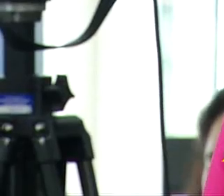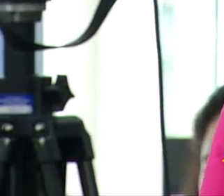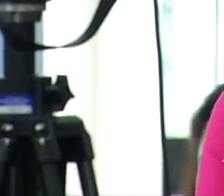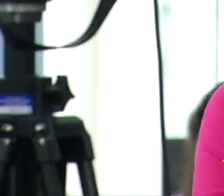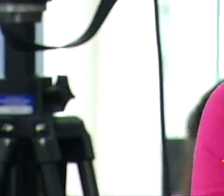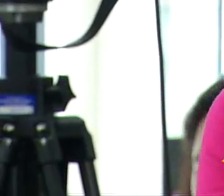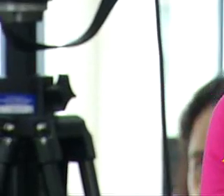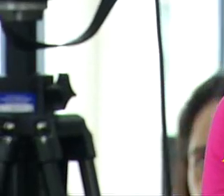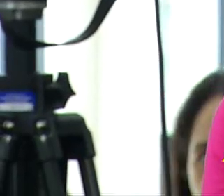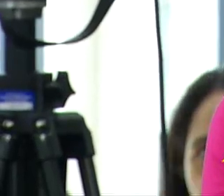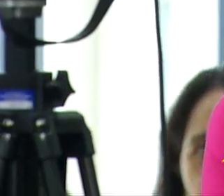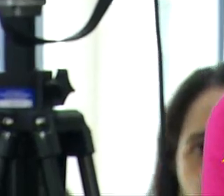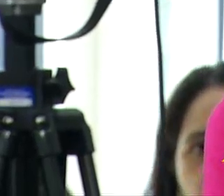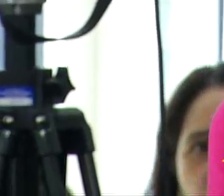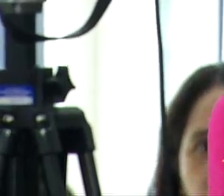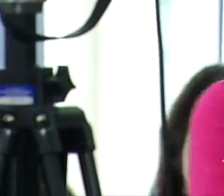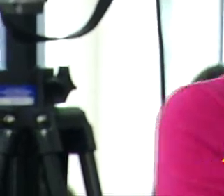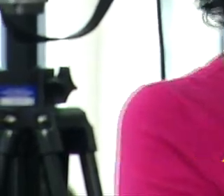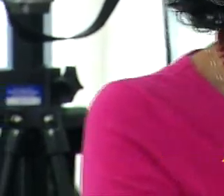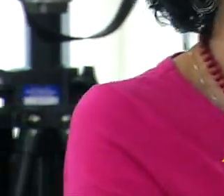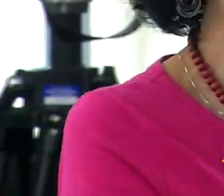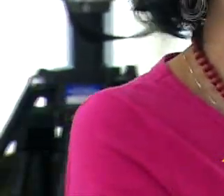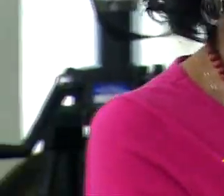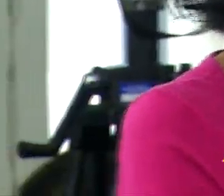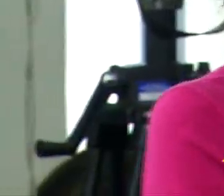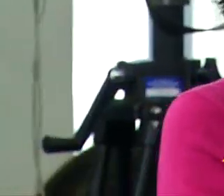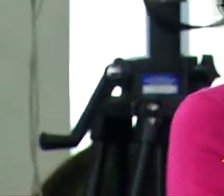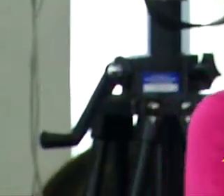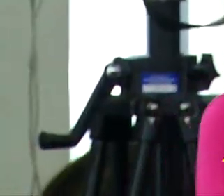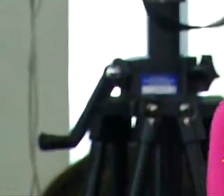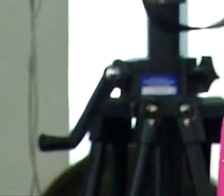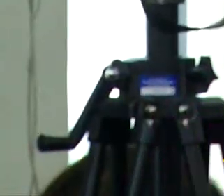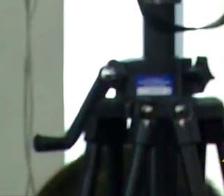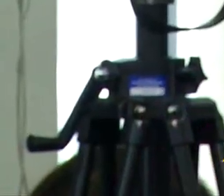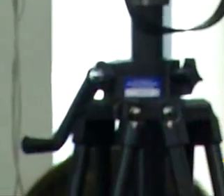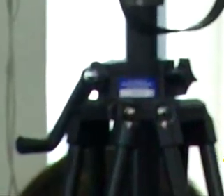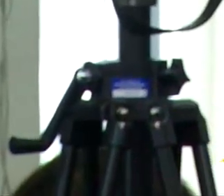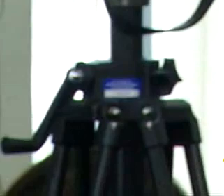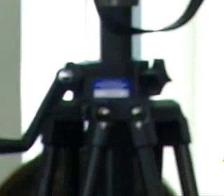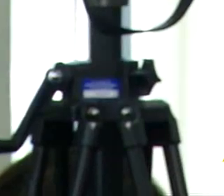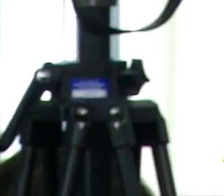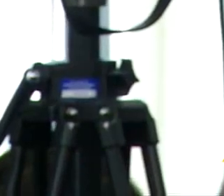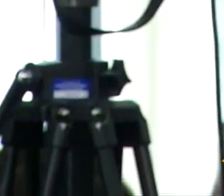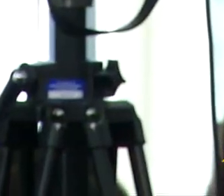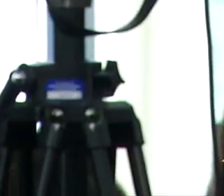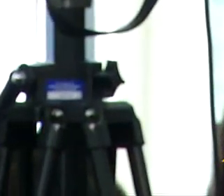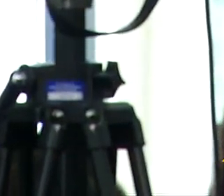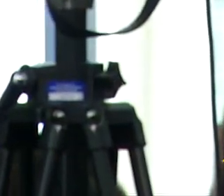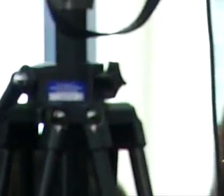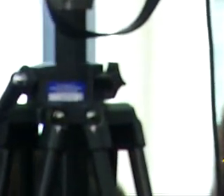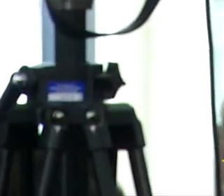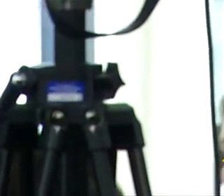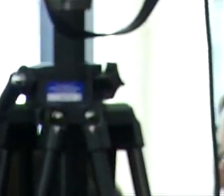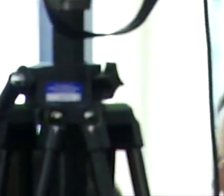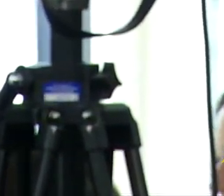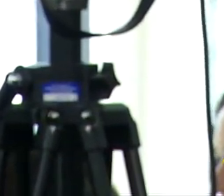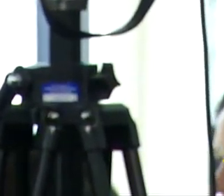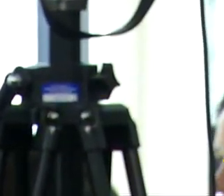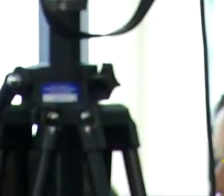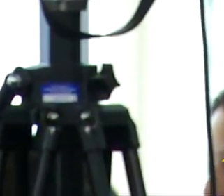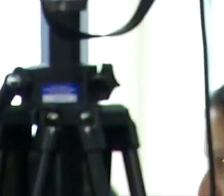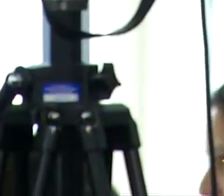as emendas e agora ter sido veto, parece que ninguém na prefeitura entendeu nada. Parece que secretários, as conversas aqui